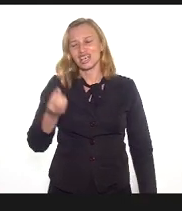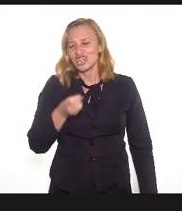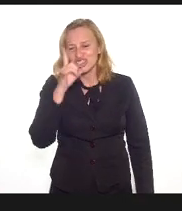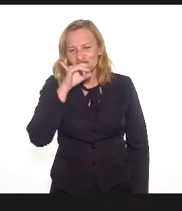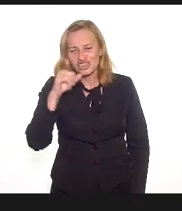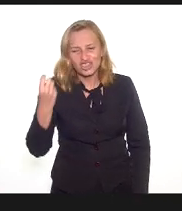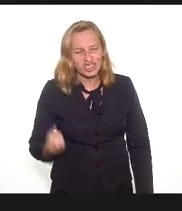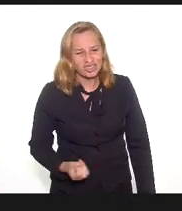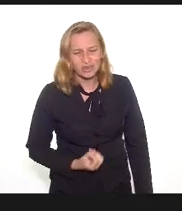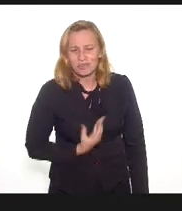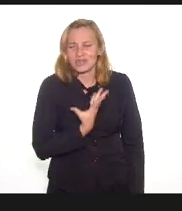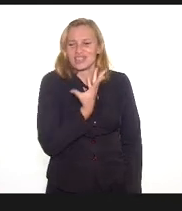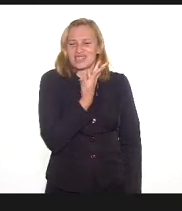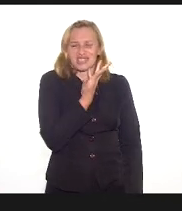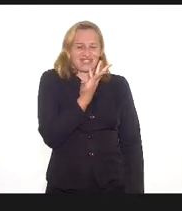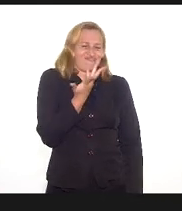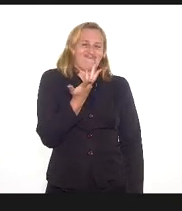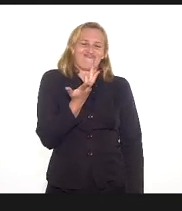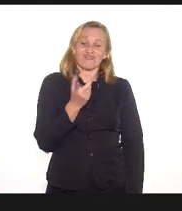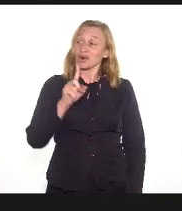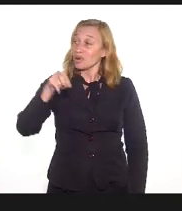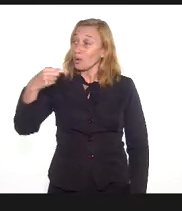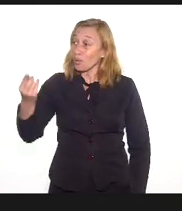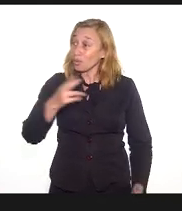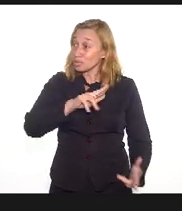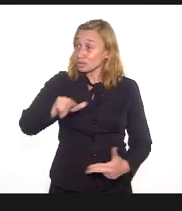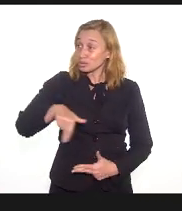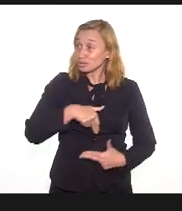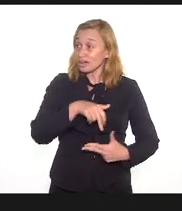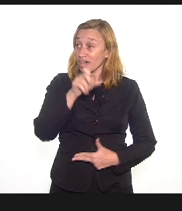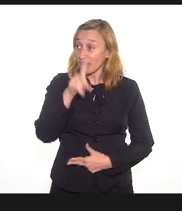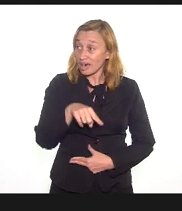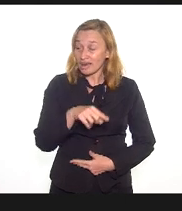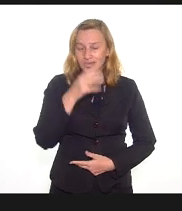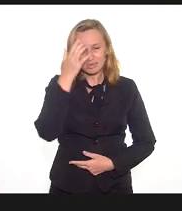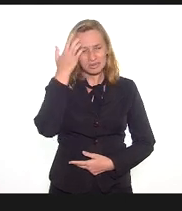do poema. Próximo orador é o